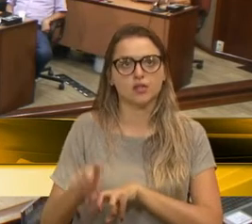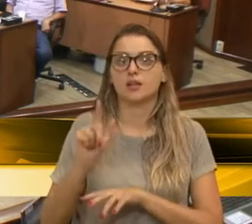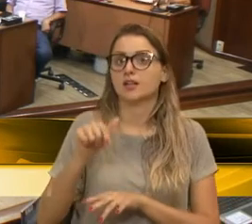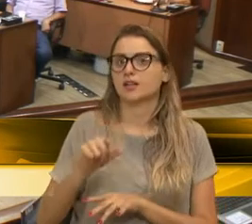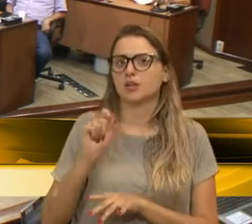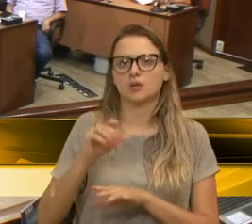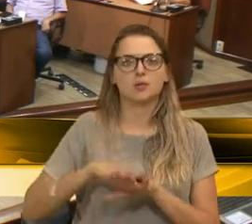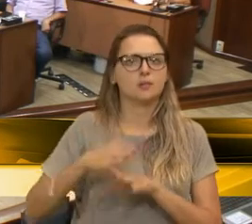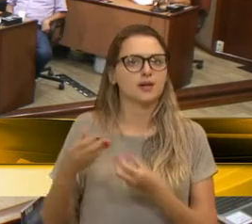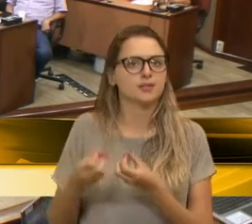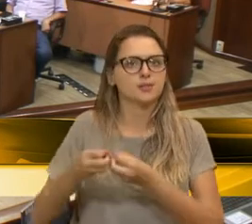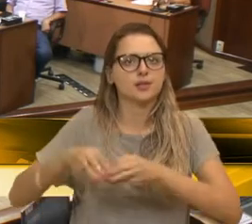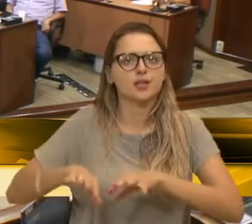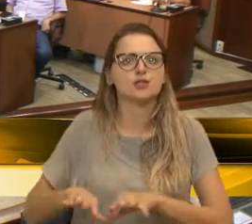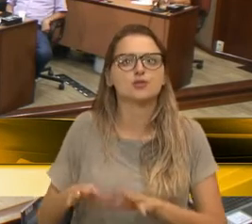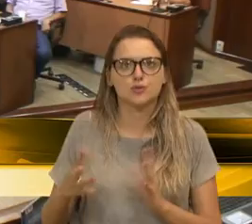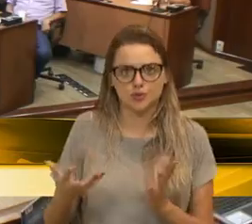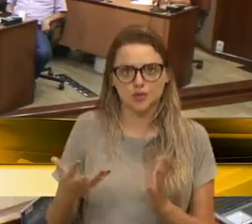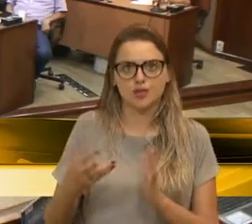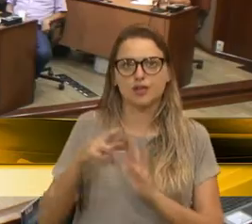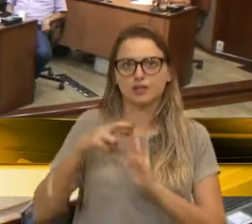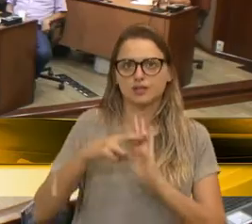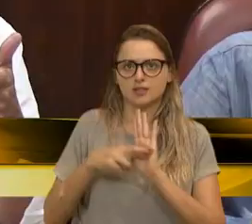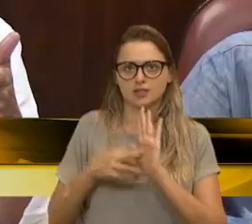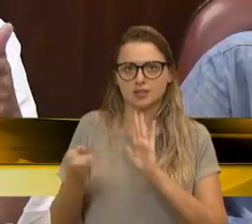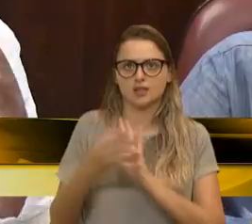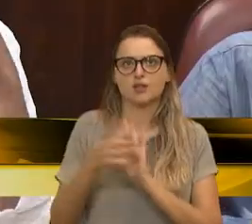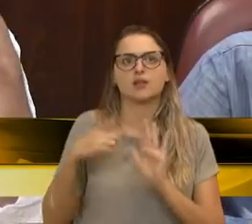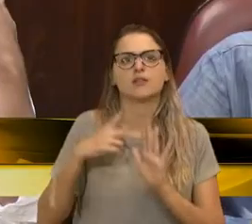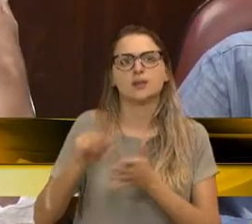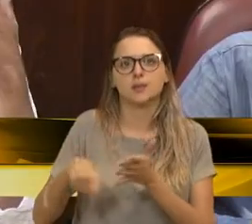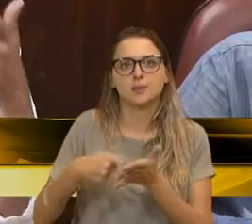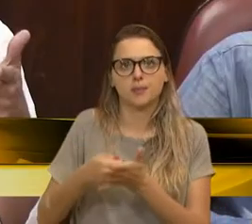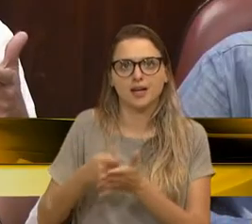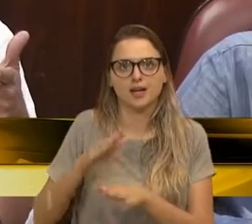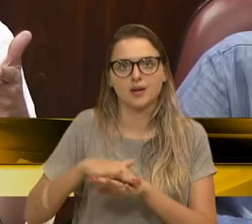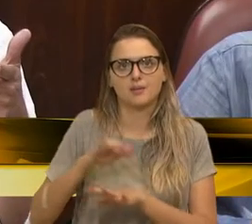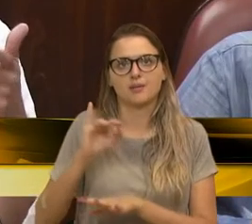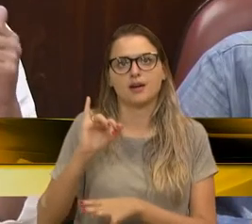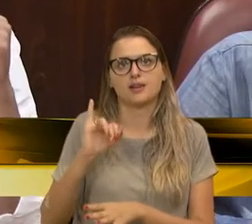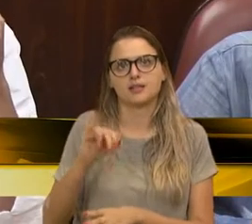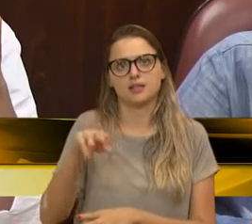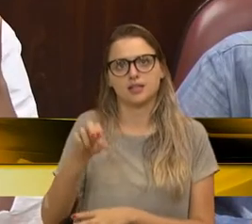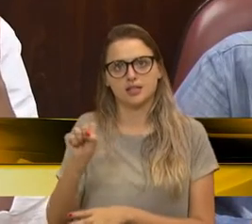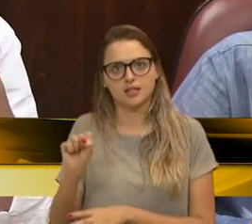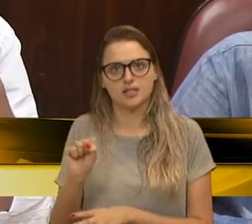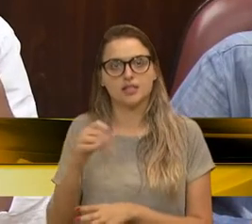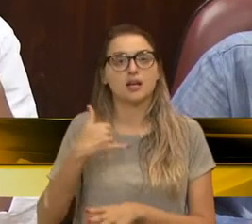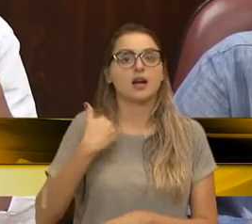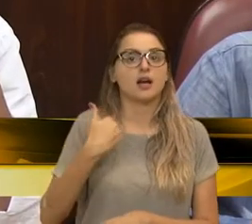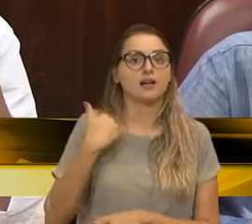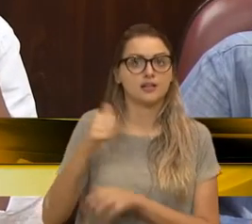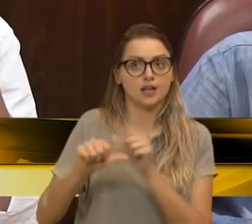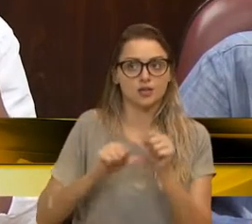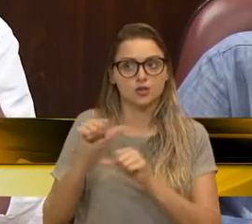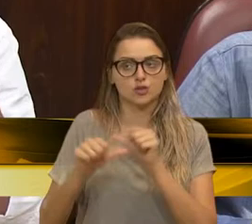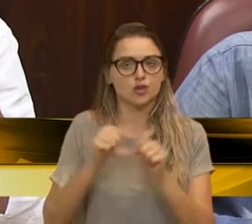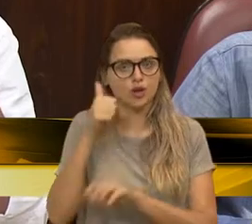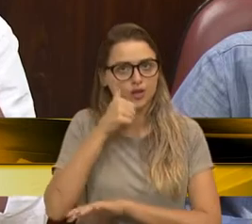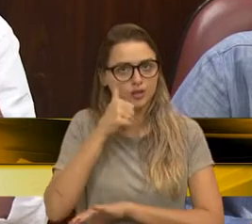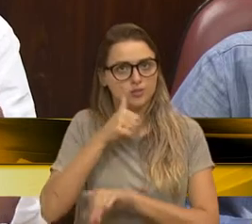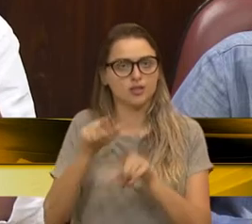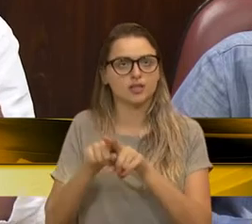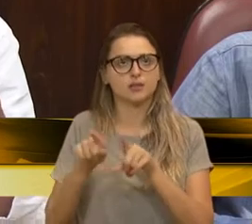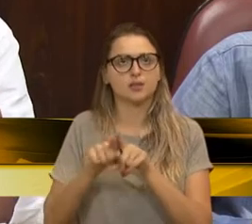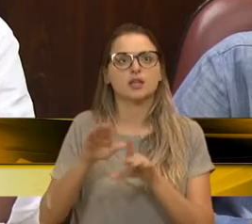mais afetados nessa reforma, porque vai aumentar o tempo de contribuição, vai aumentar a idade mínima da mulher. E quando